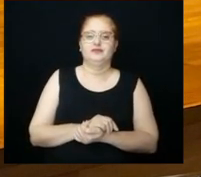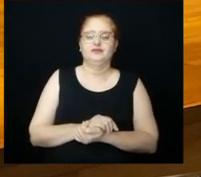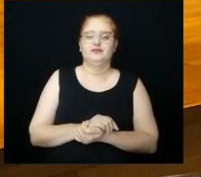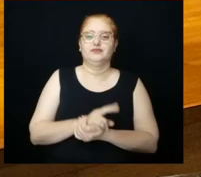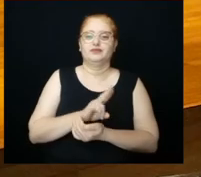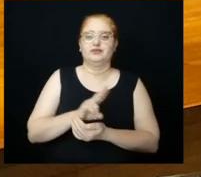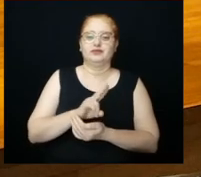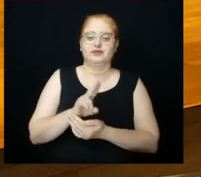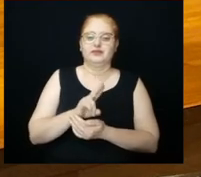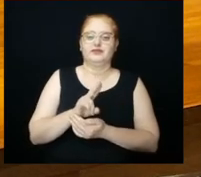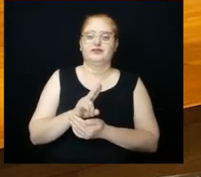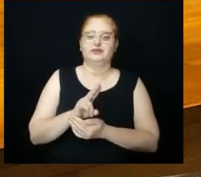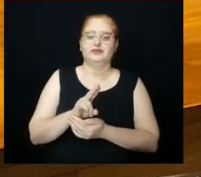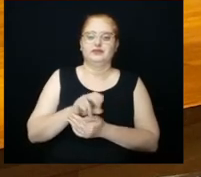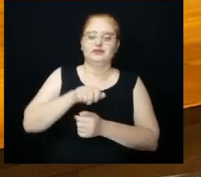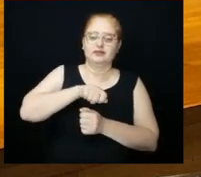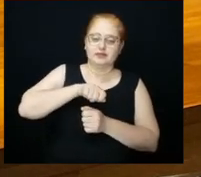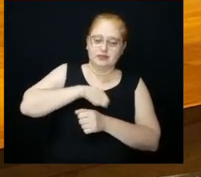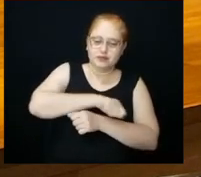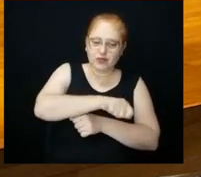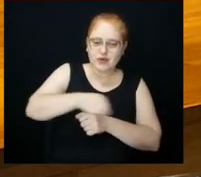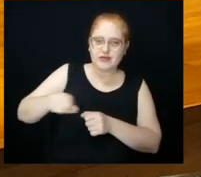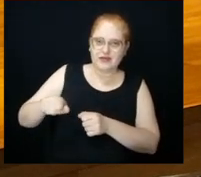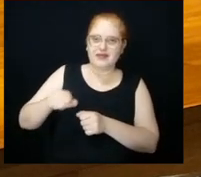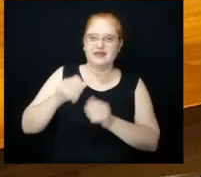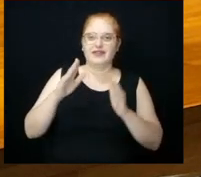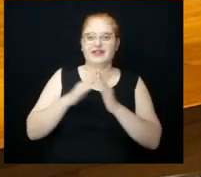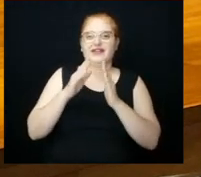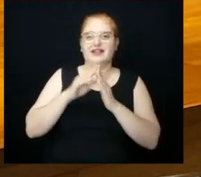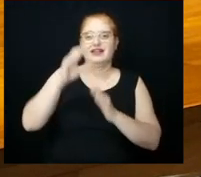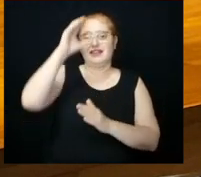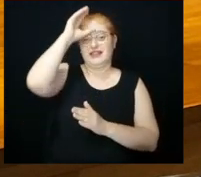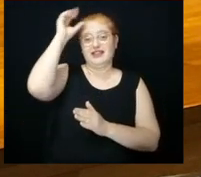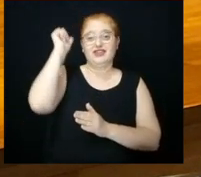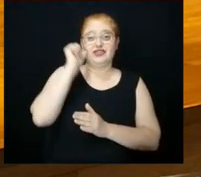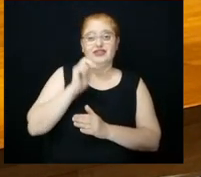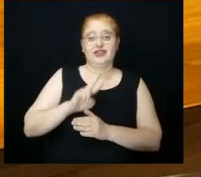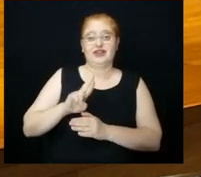Se chama O Portão da Casa da Tia Rosa.